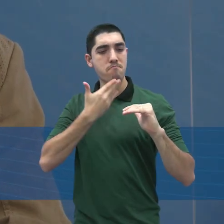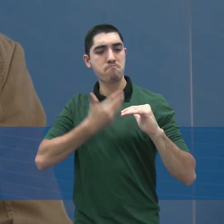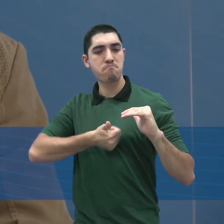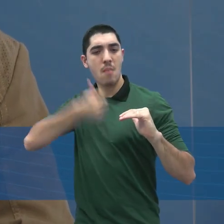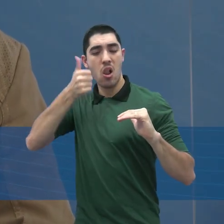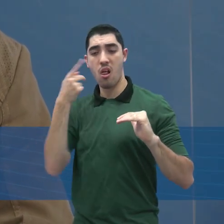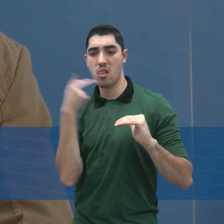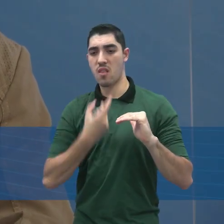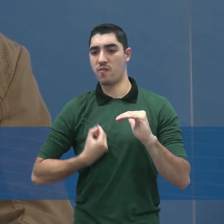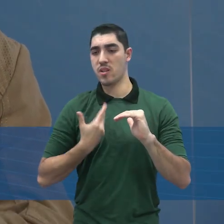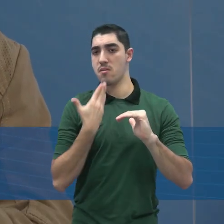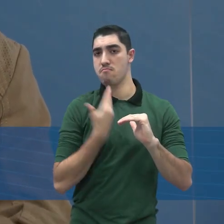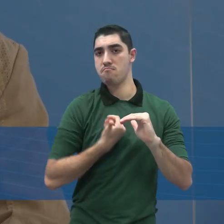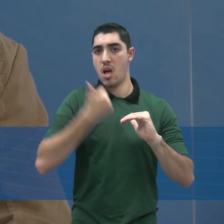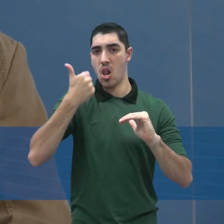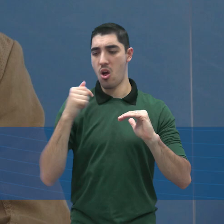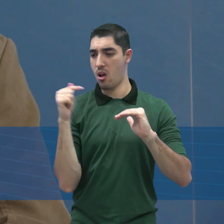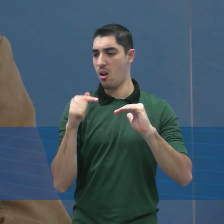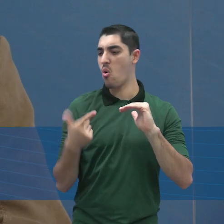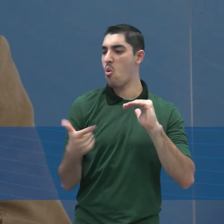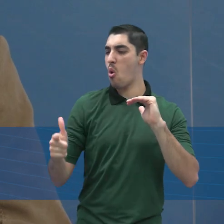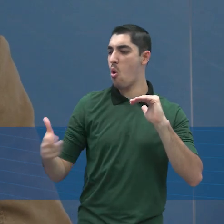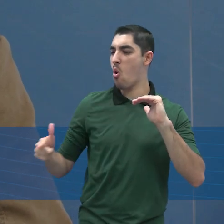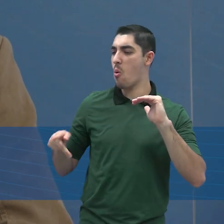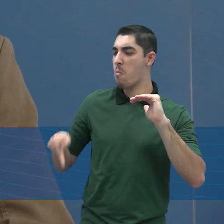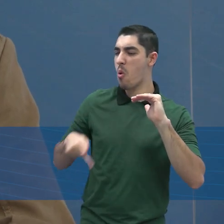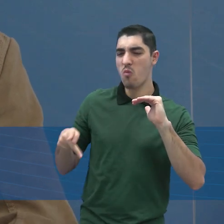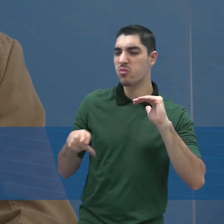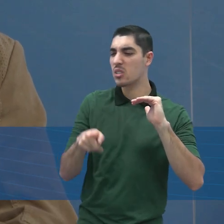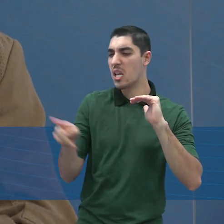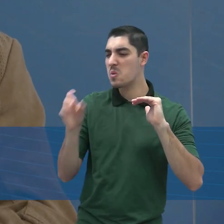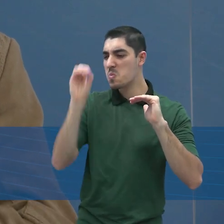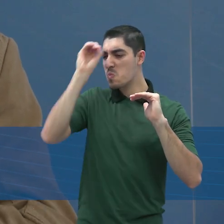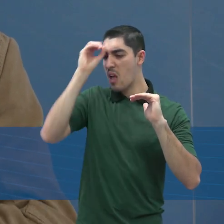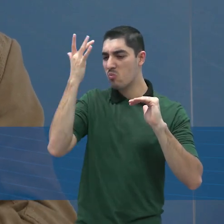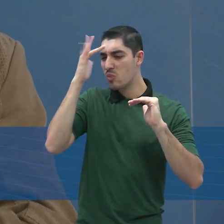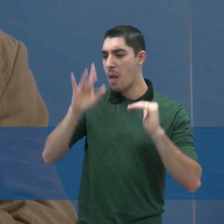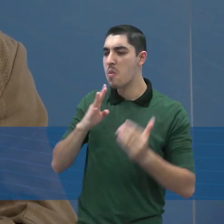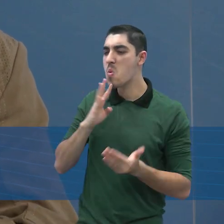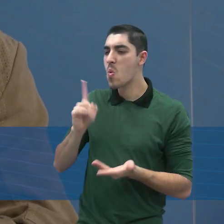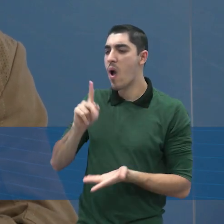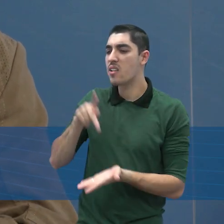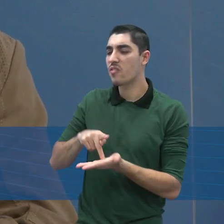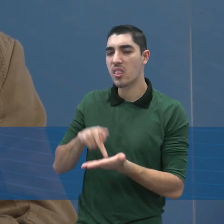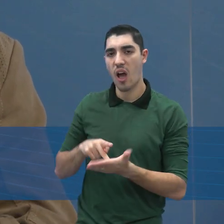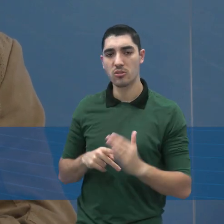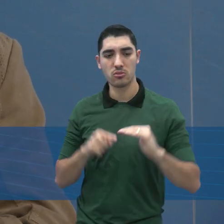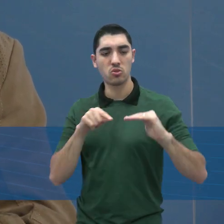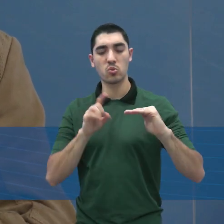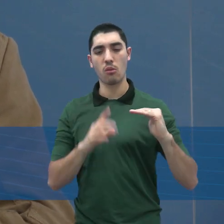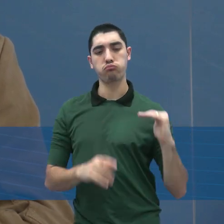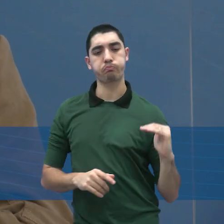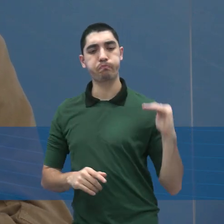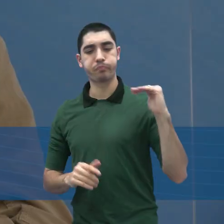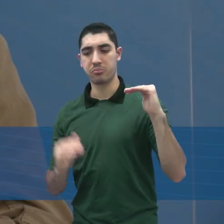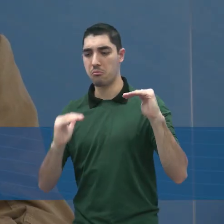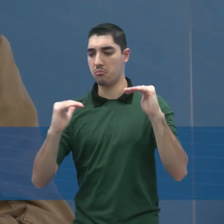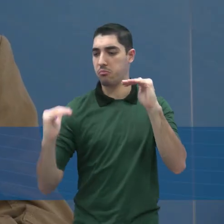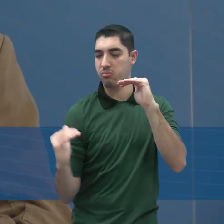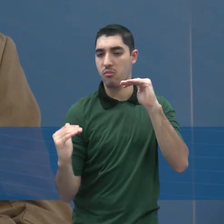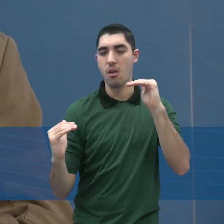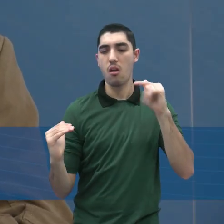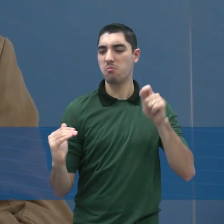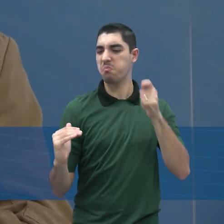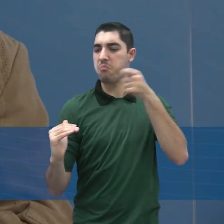modo de viver é o melhor, ela que sabe as verdades e acredita que o seu estilo de vivência é o melhor que